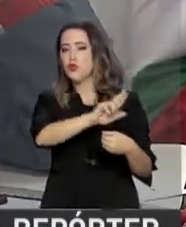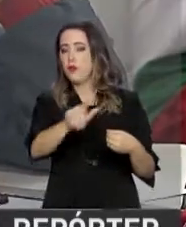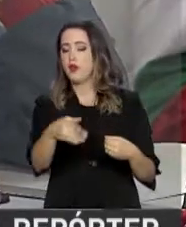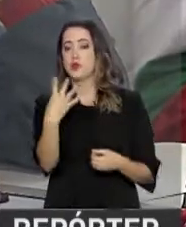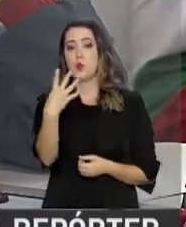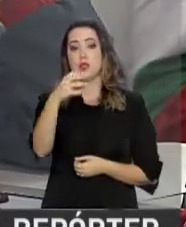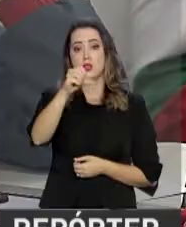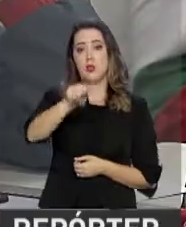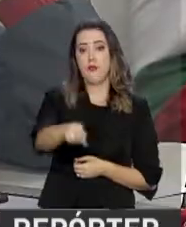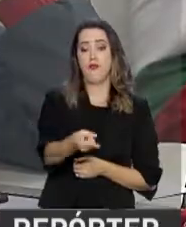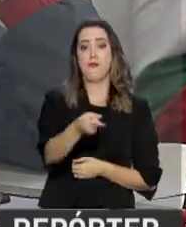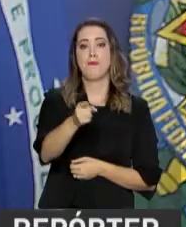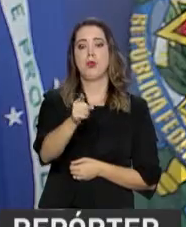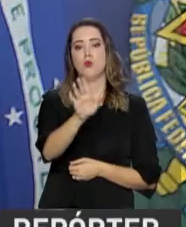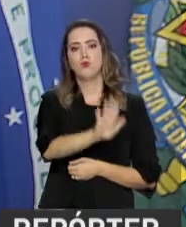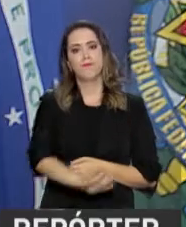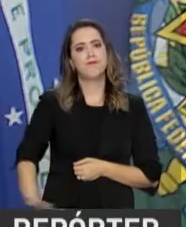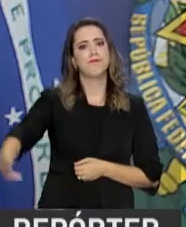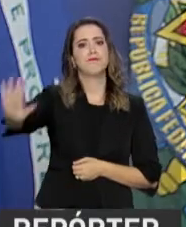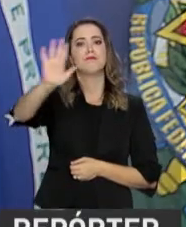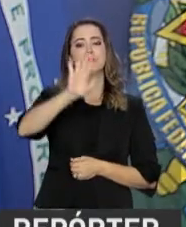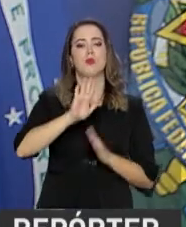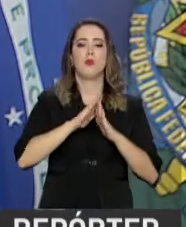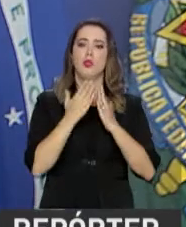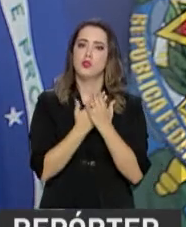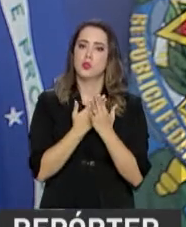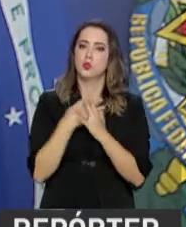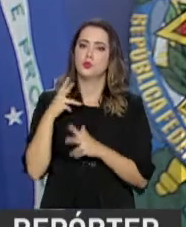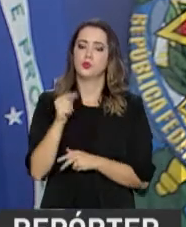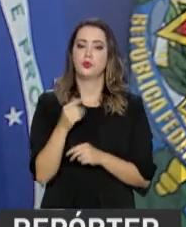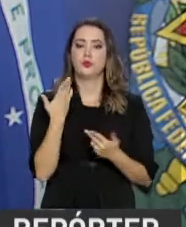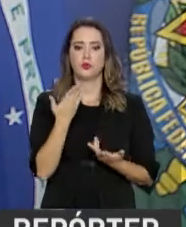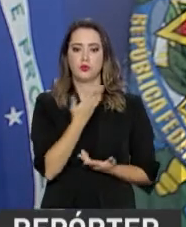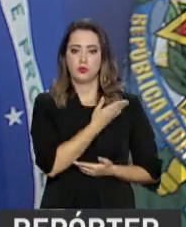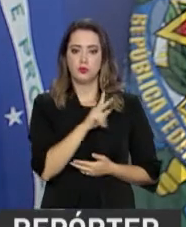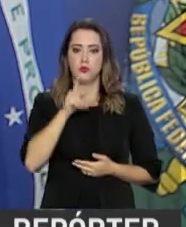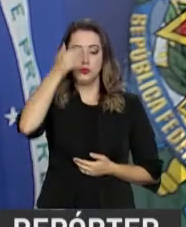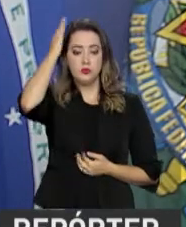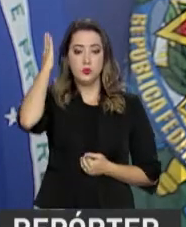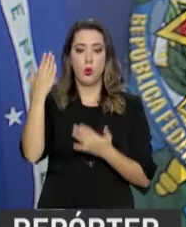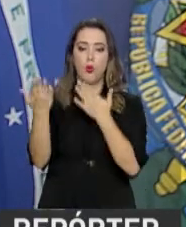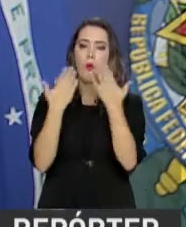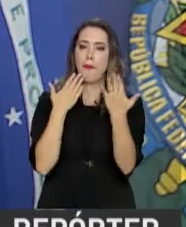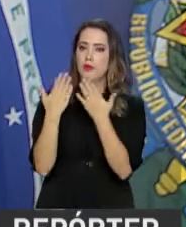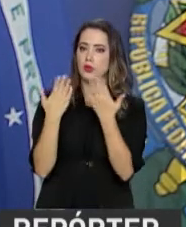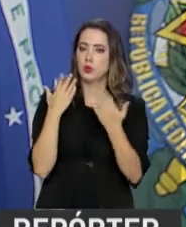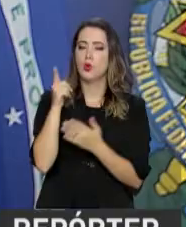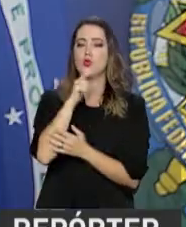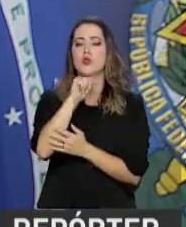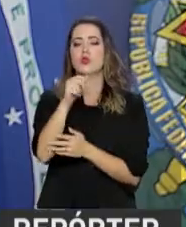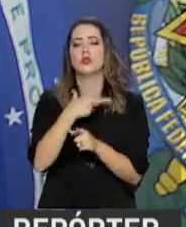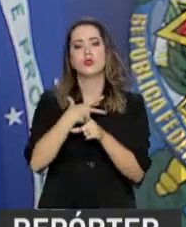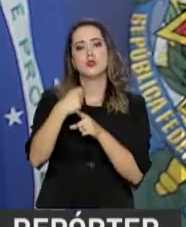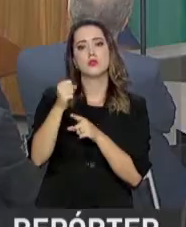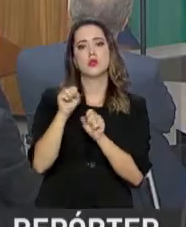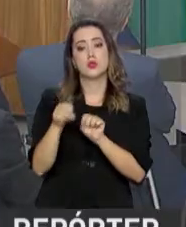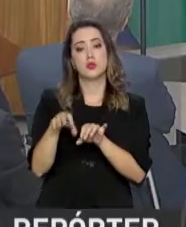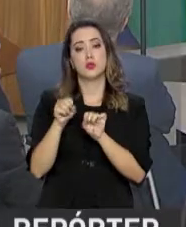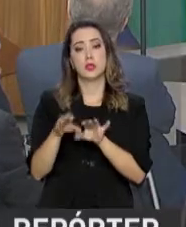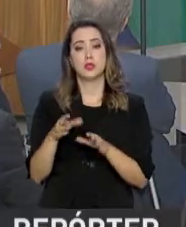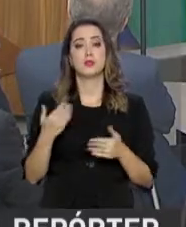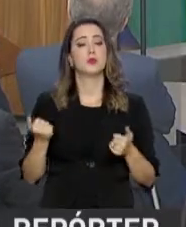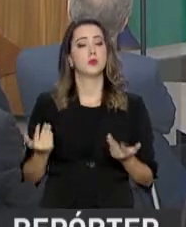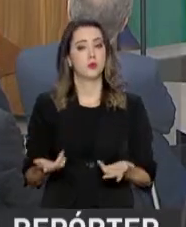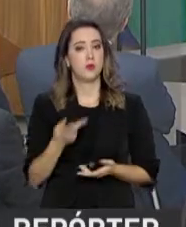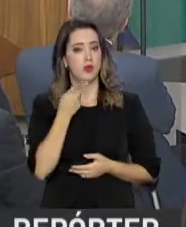públicas em todo o país o presidente michel temer fez um balanço das conquistas do governo na educação ele